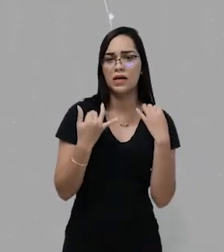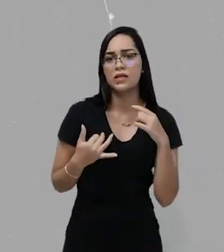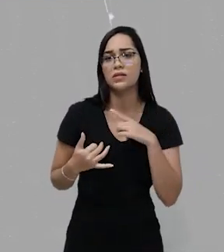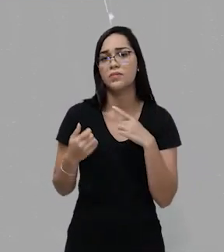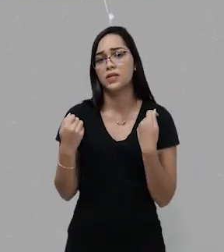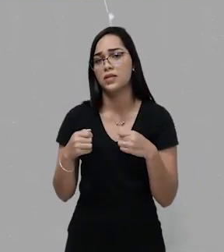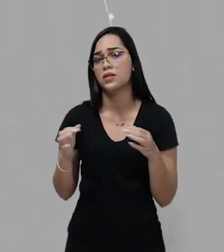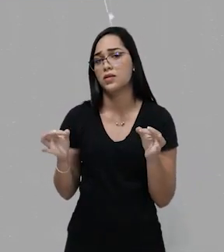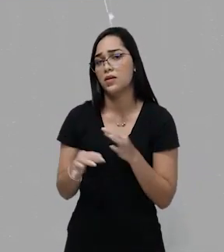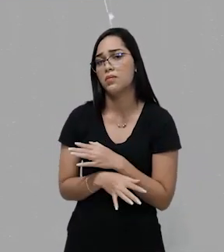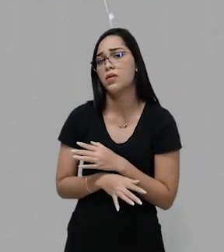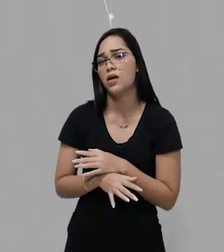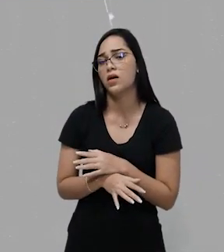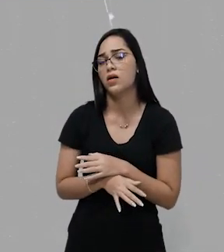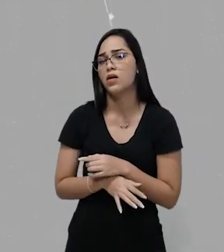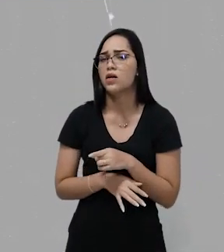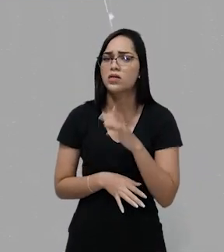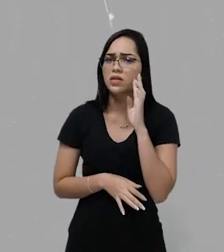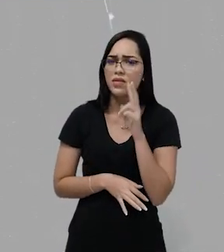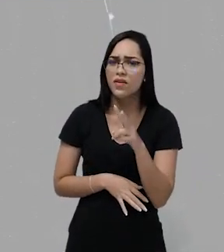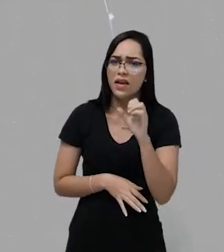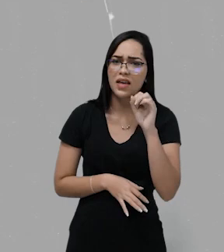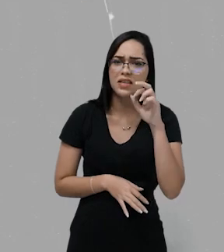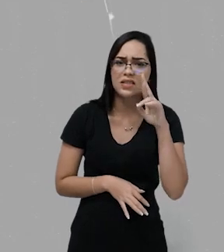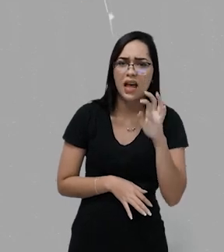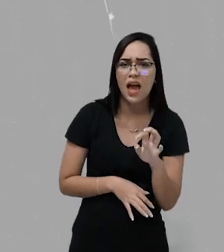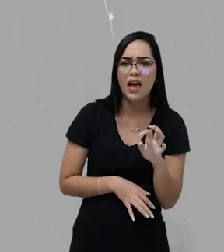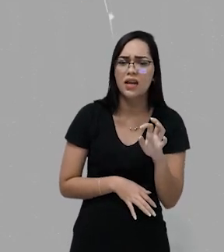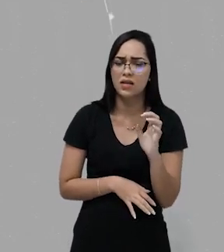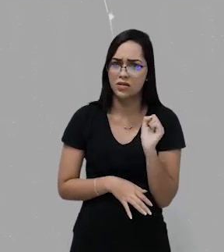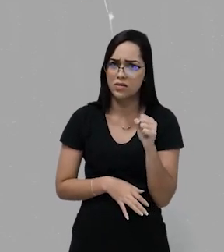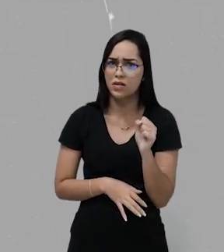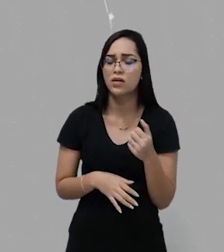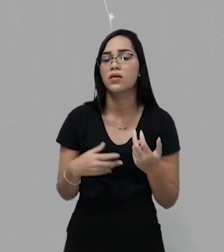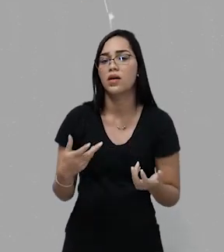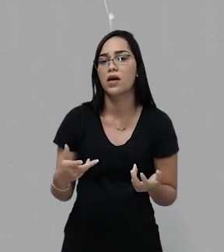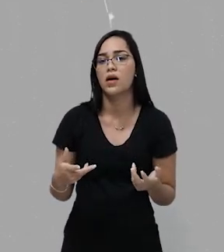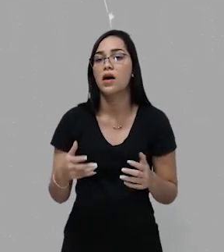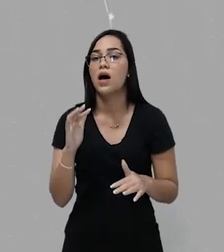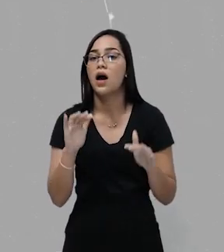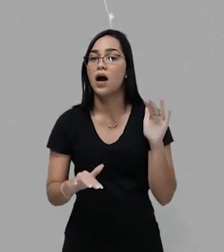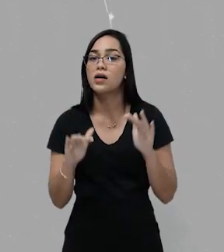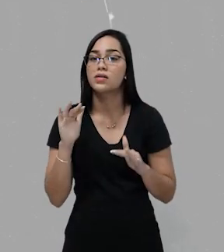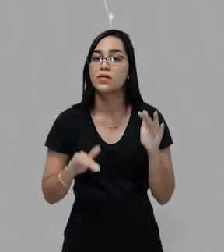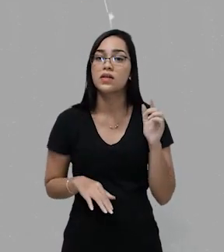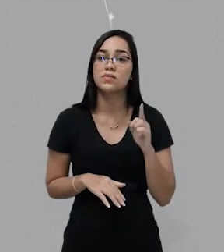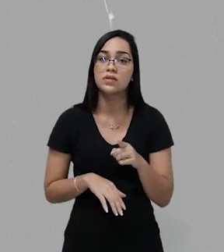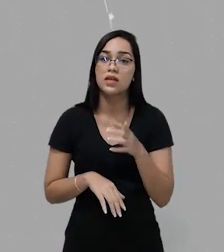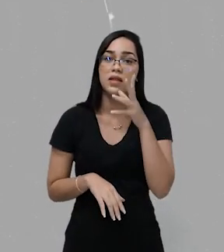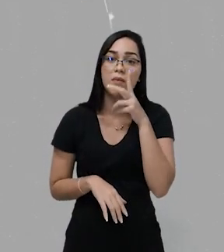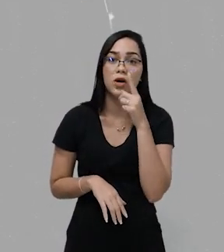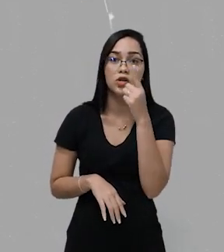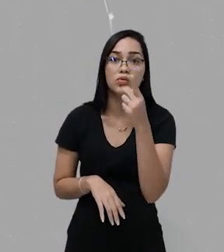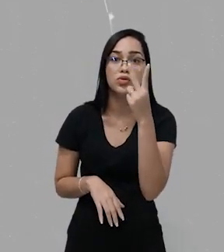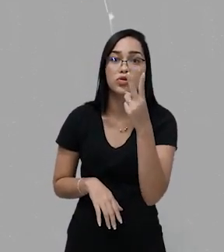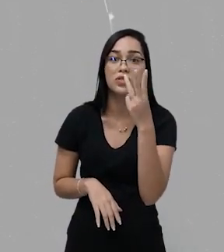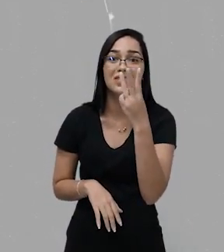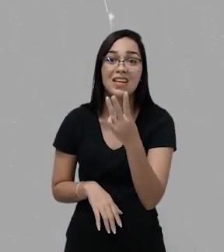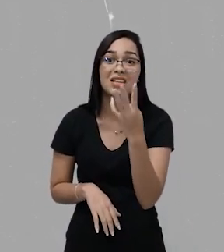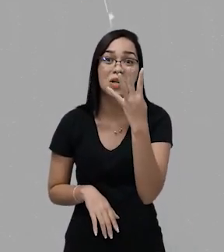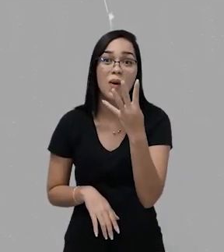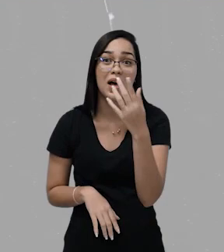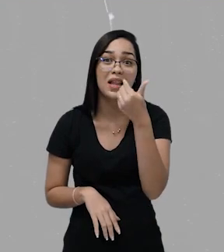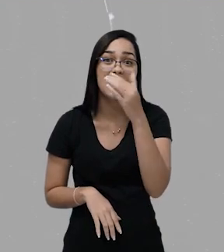ter um desfecho. Você assiste séries, porque eu gosto de assistir séries. Às vezes, você demora 2, 3,